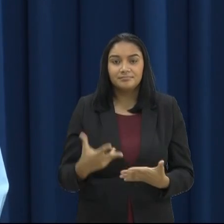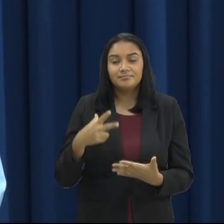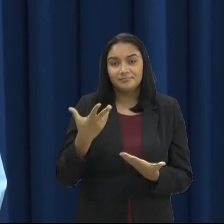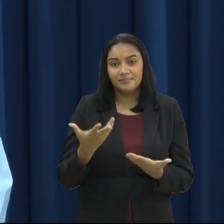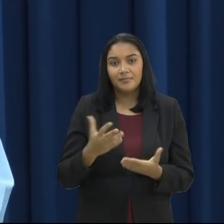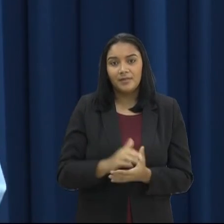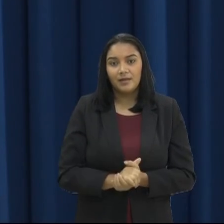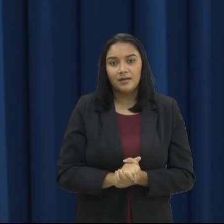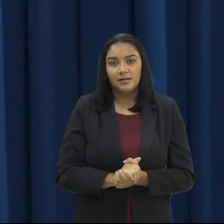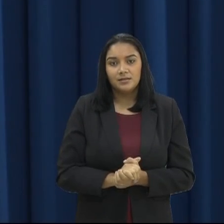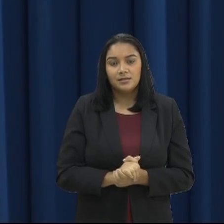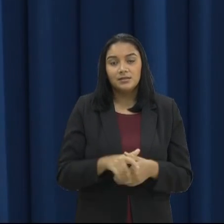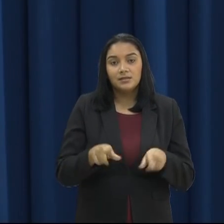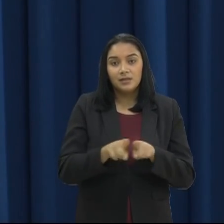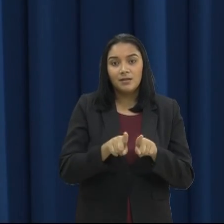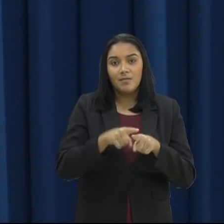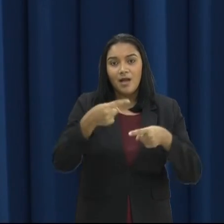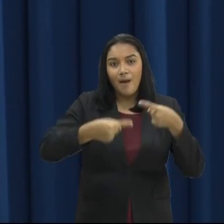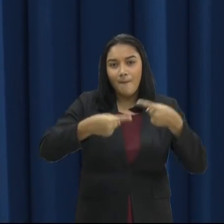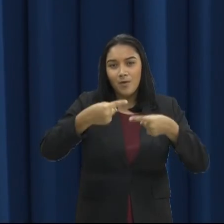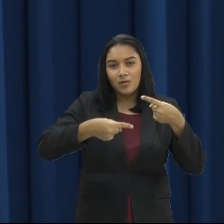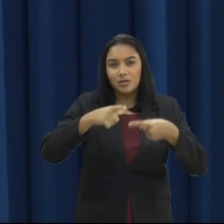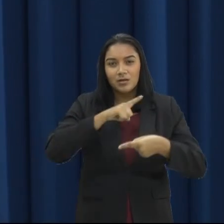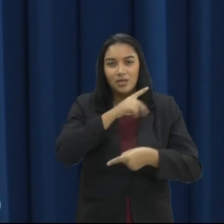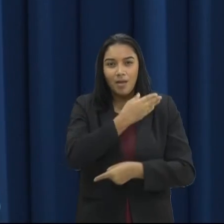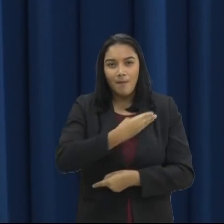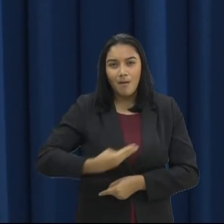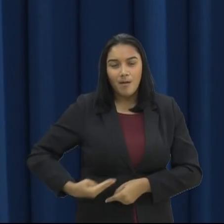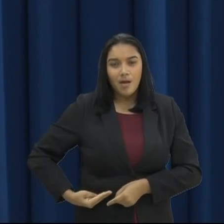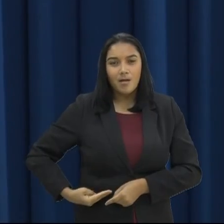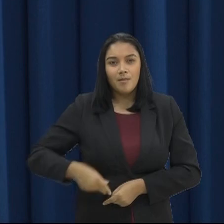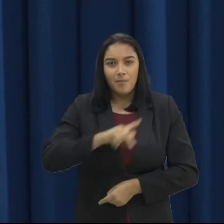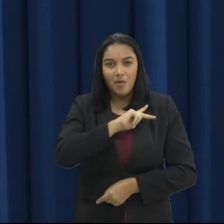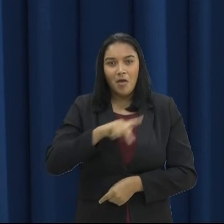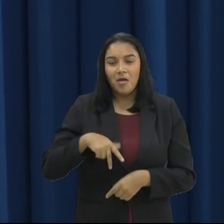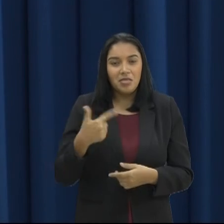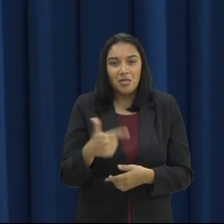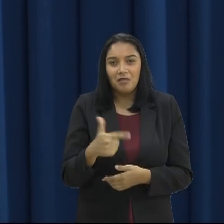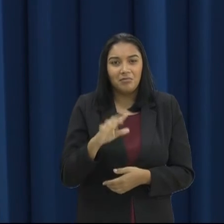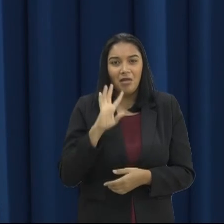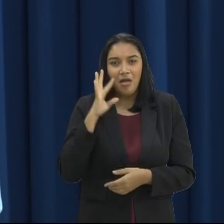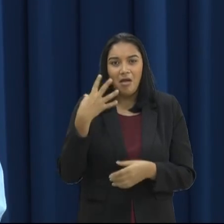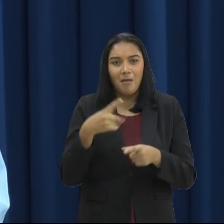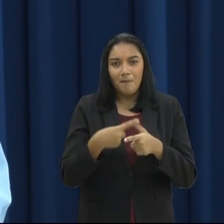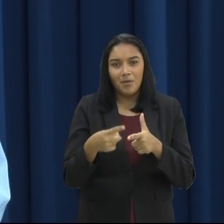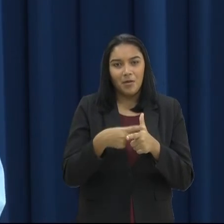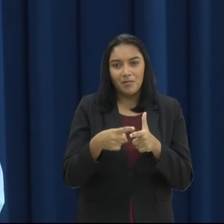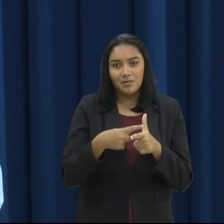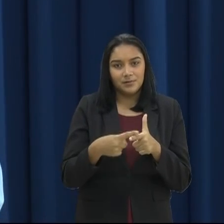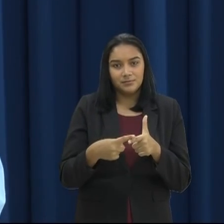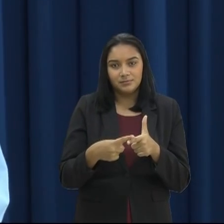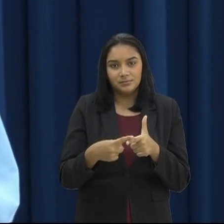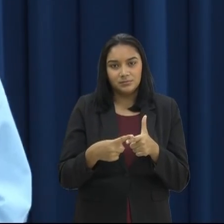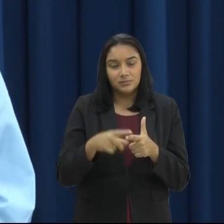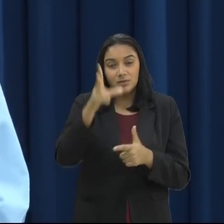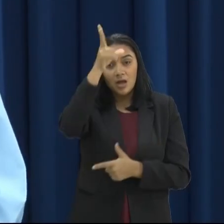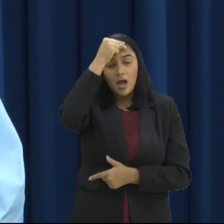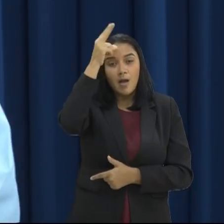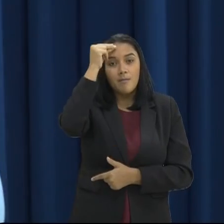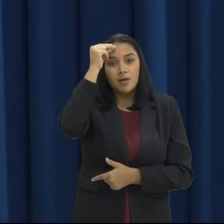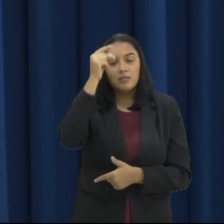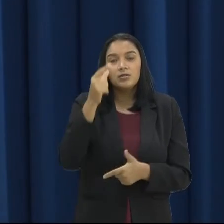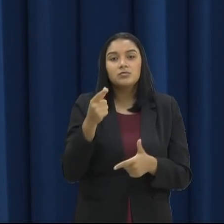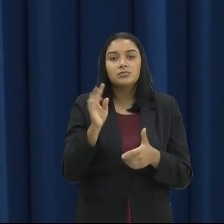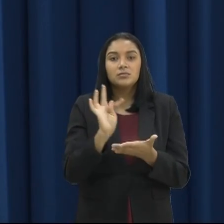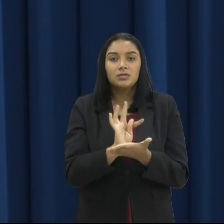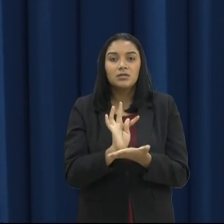E as muitas políticas que são anunciadas, políticas públicas, elas não estão dando resultado efetivamente. Então, a Prefeitura de Teresina tem